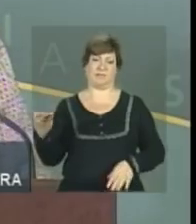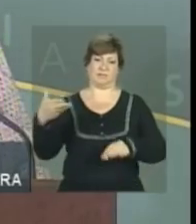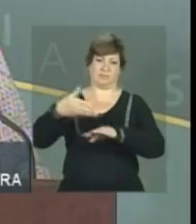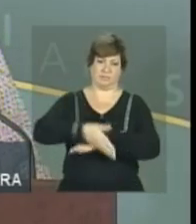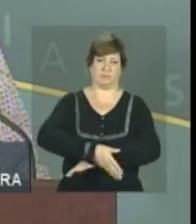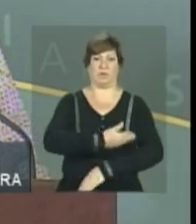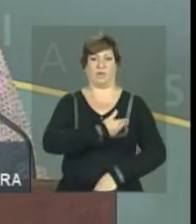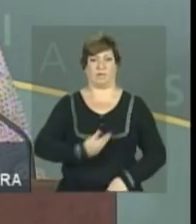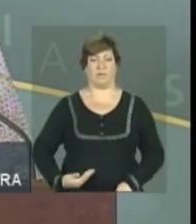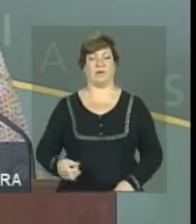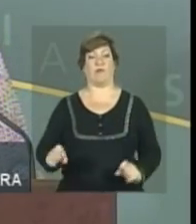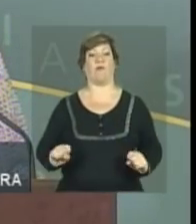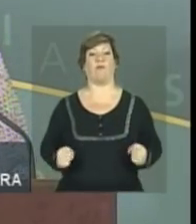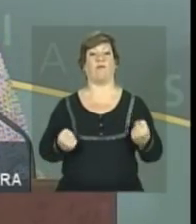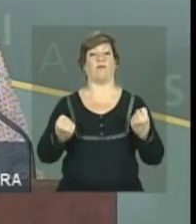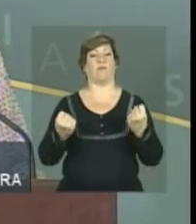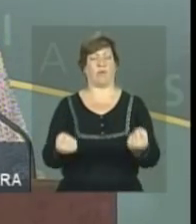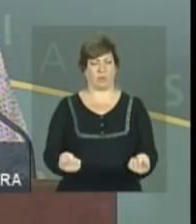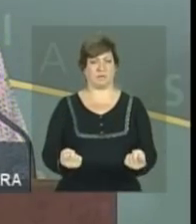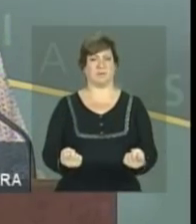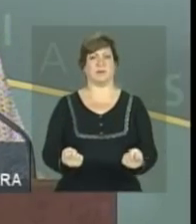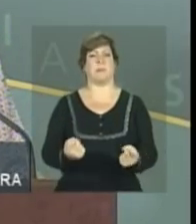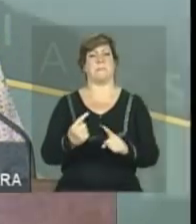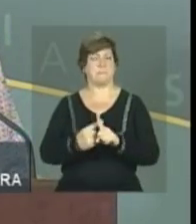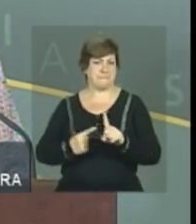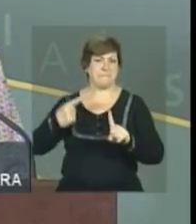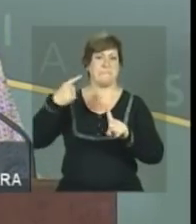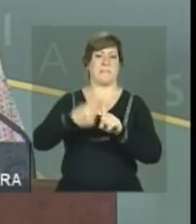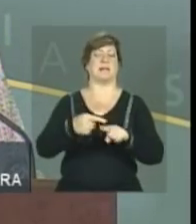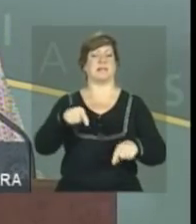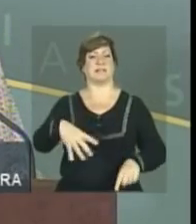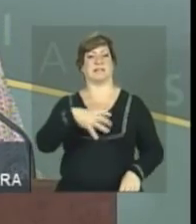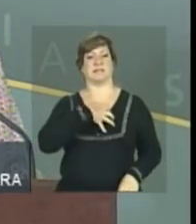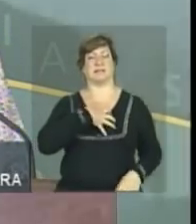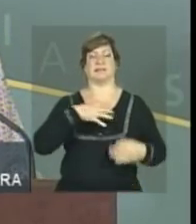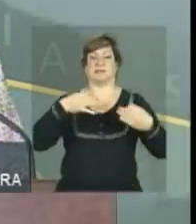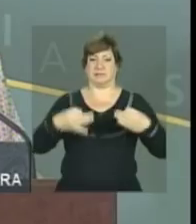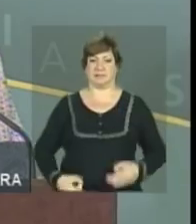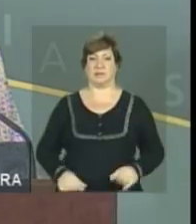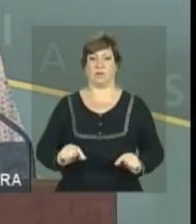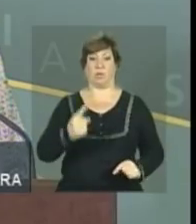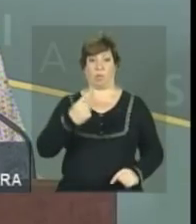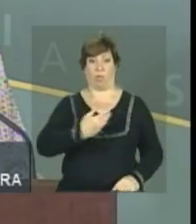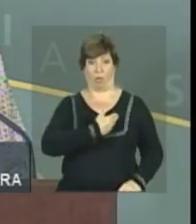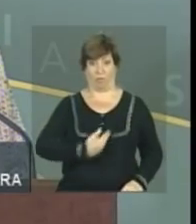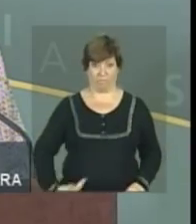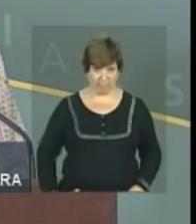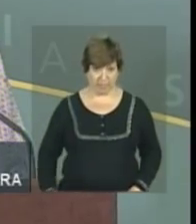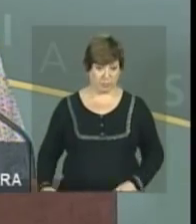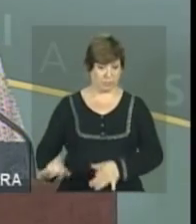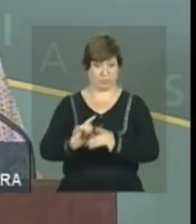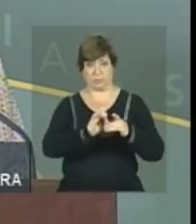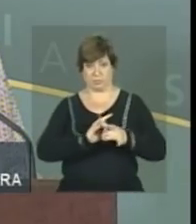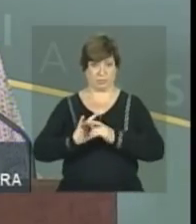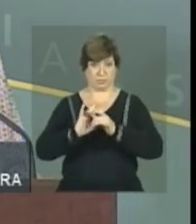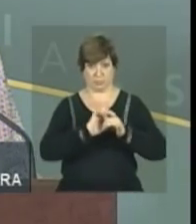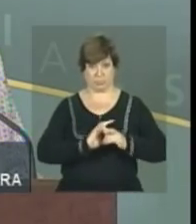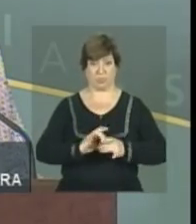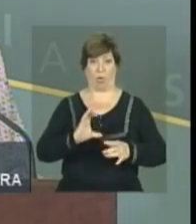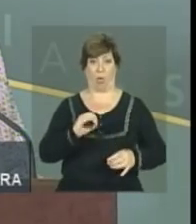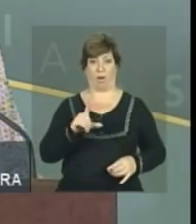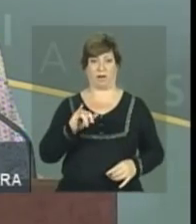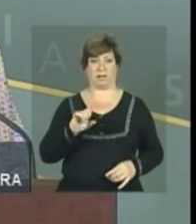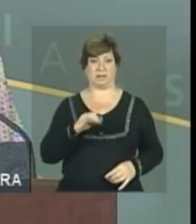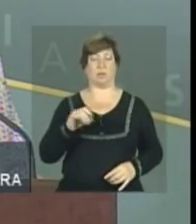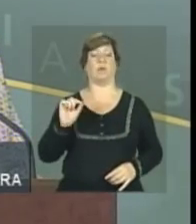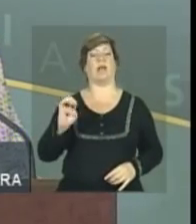fortalece ainda mais essa convicção de que um governo de coalizão é um governo